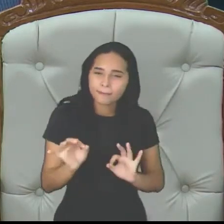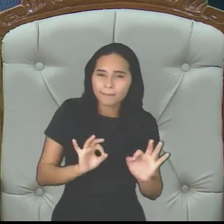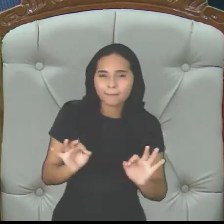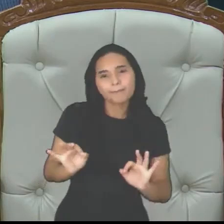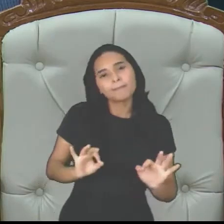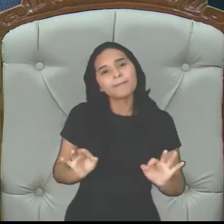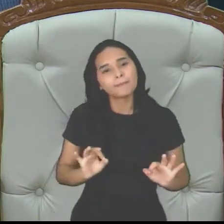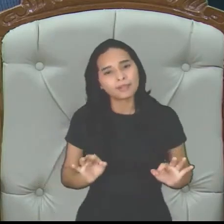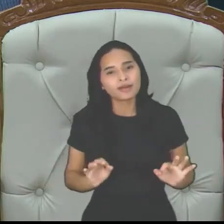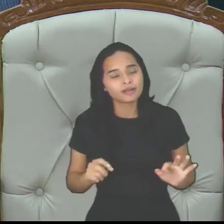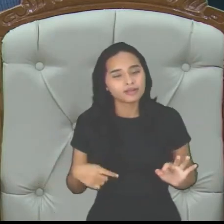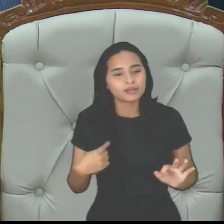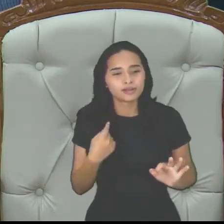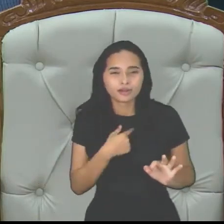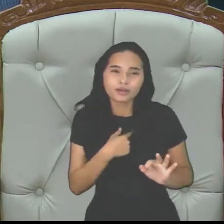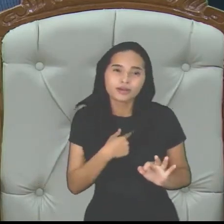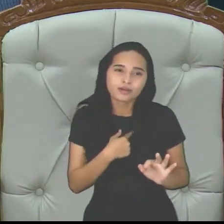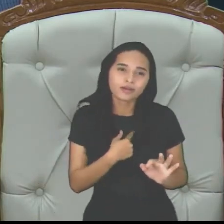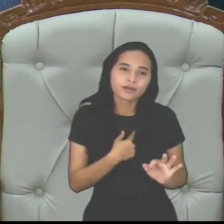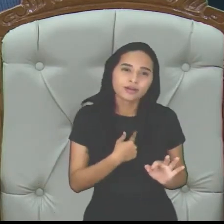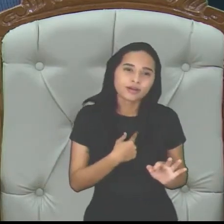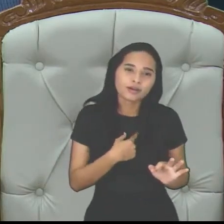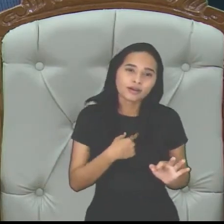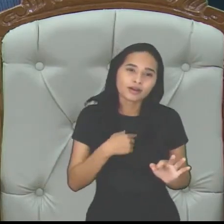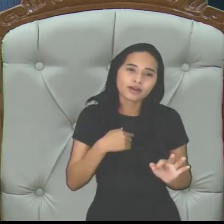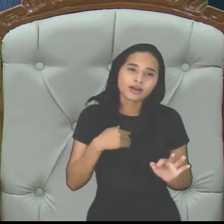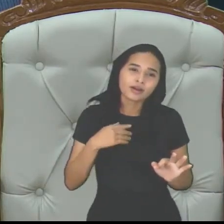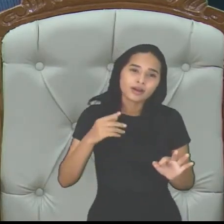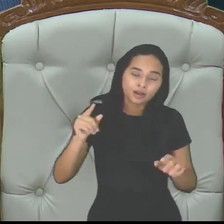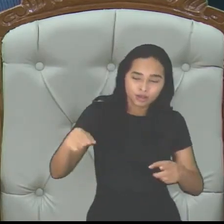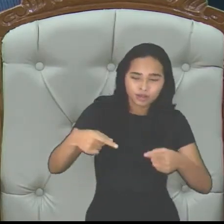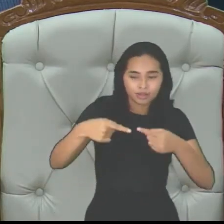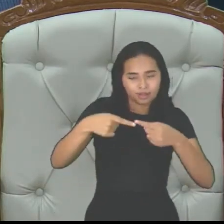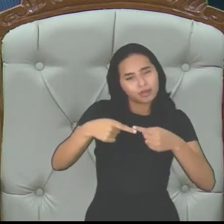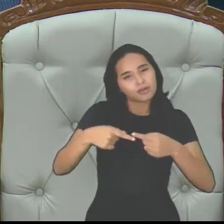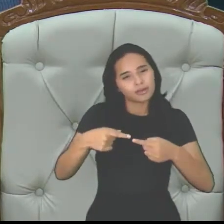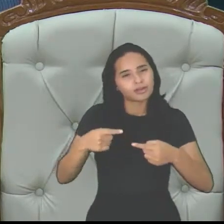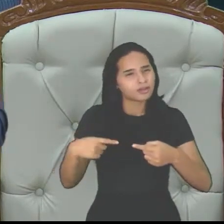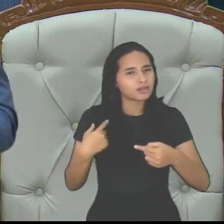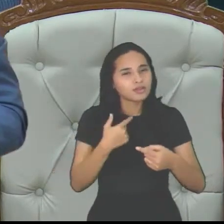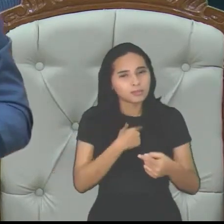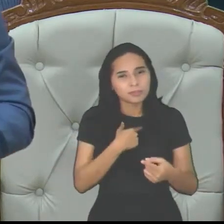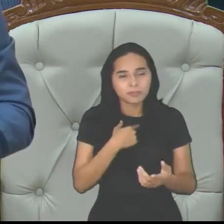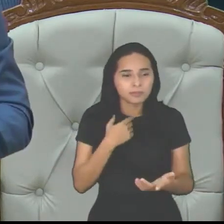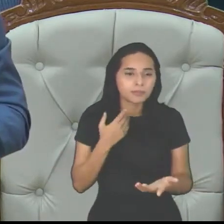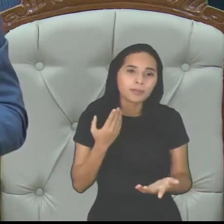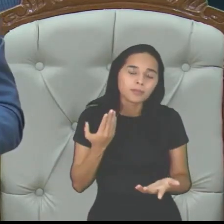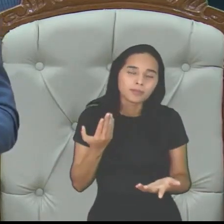organizarmos, estarmos conectados com isso, para que nós não possamos